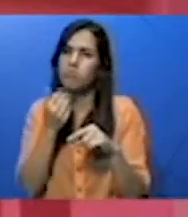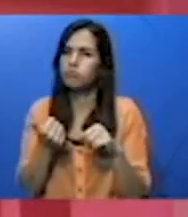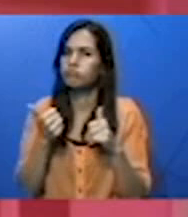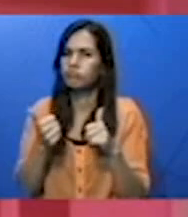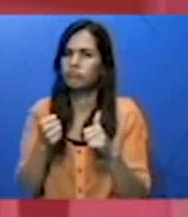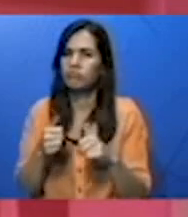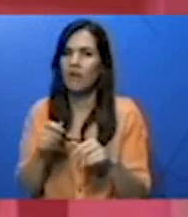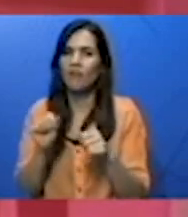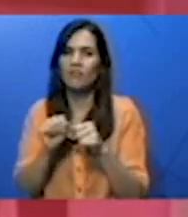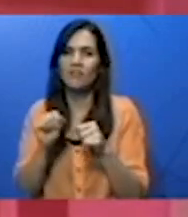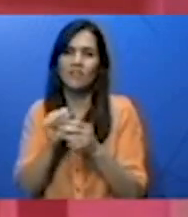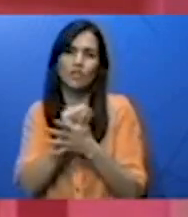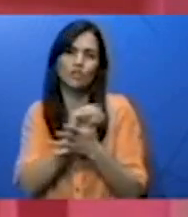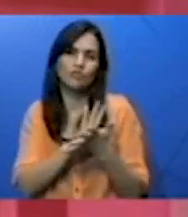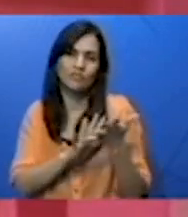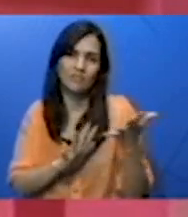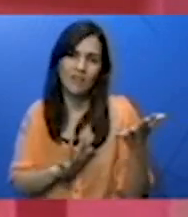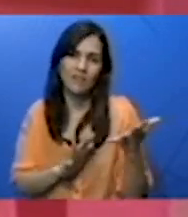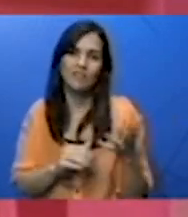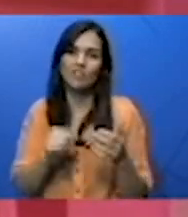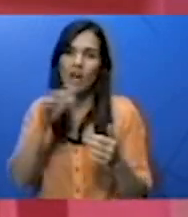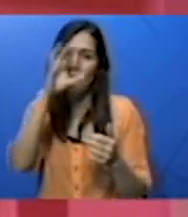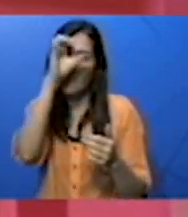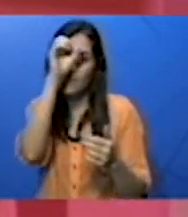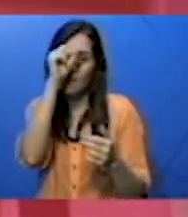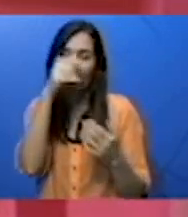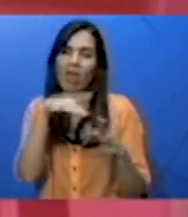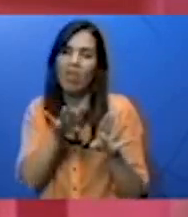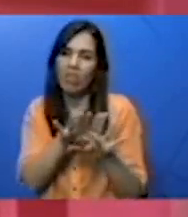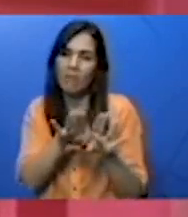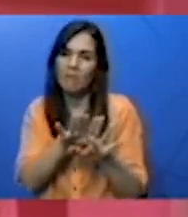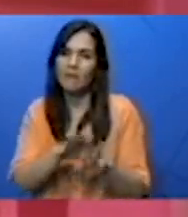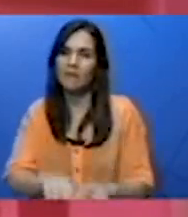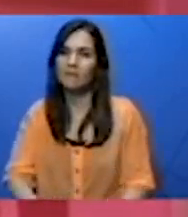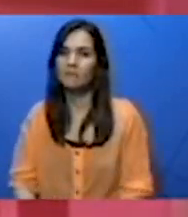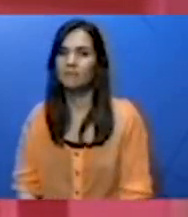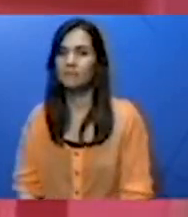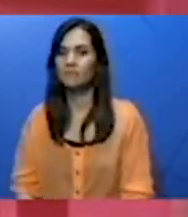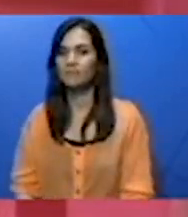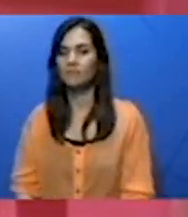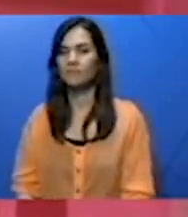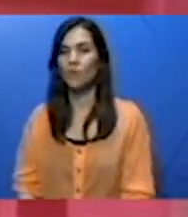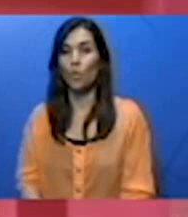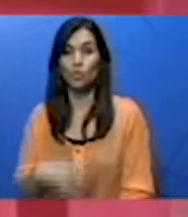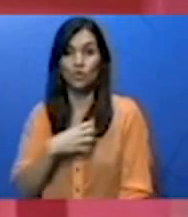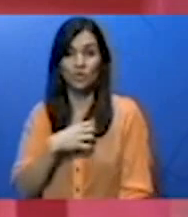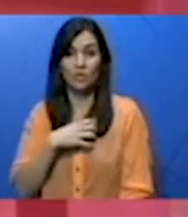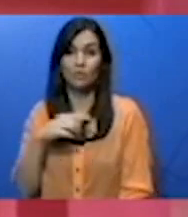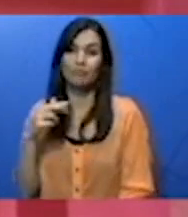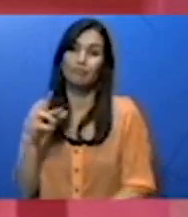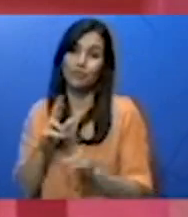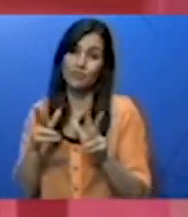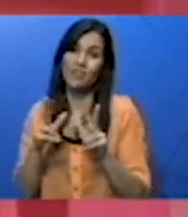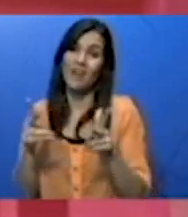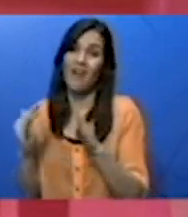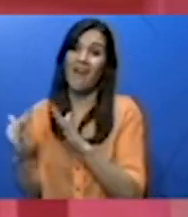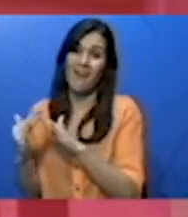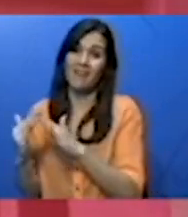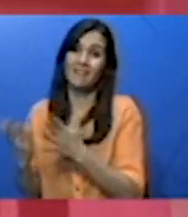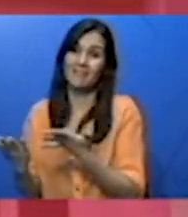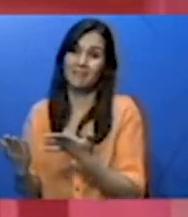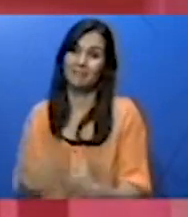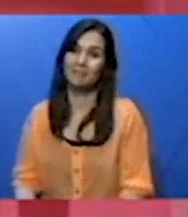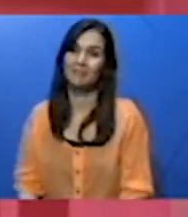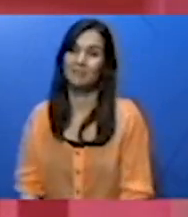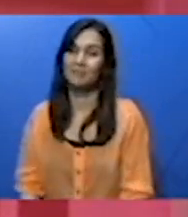também estamos fazendo, né, Clarinha? Estamos aprendendo também, né? É, mas, um modo novo, né, professora? É, mas